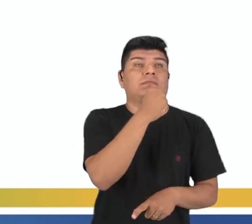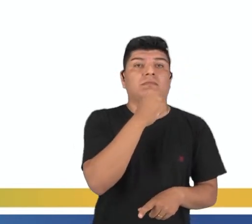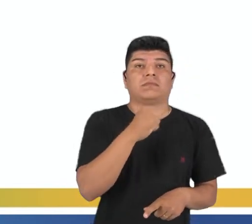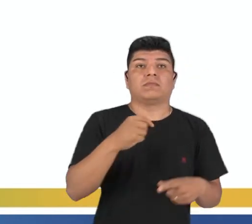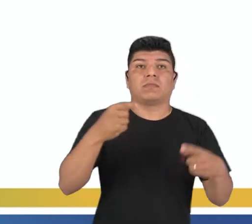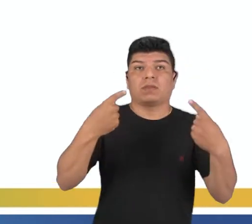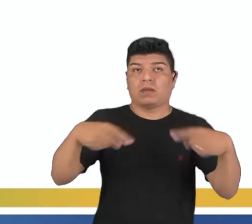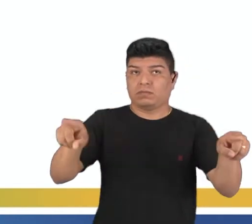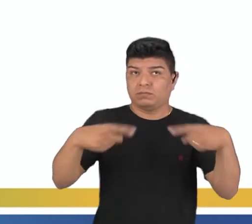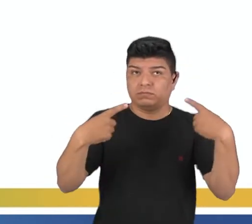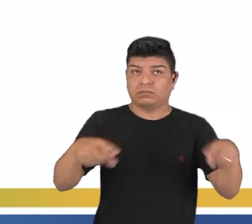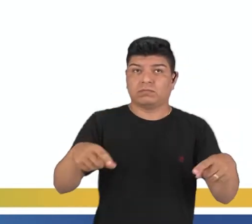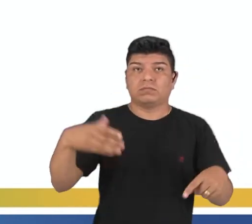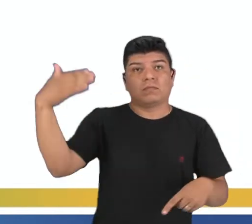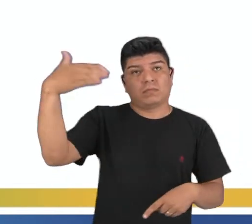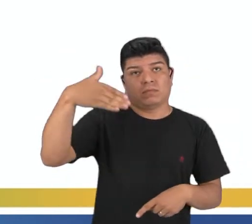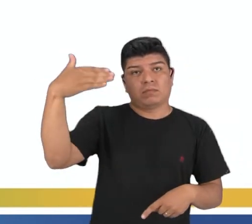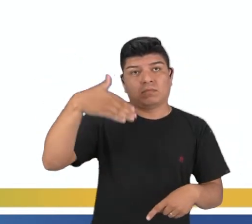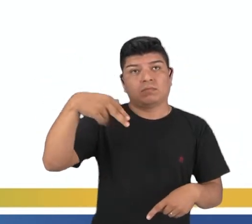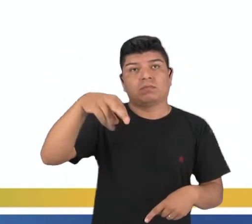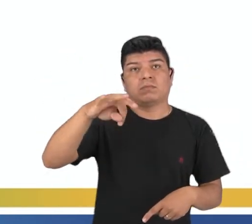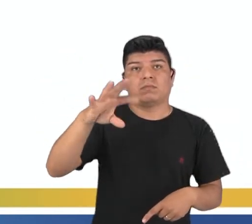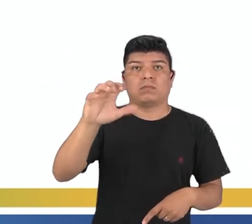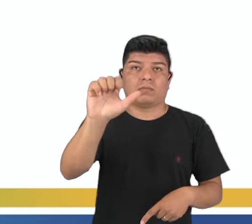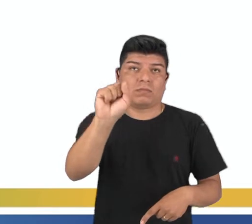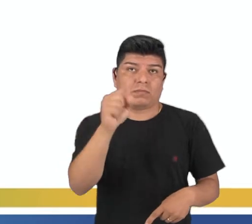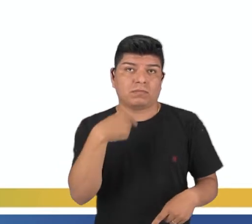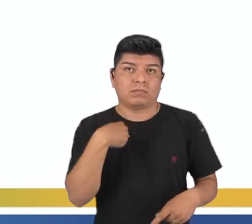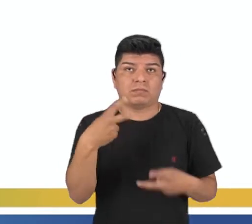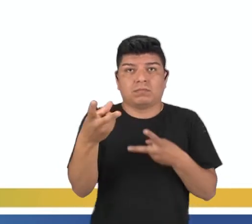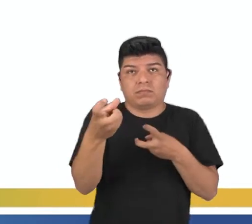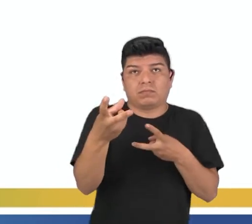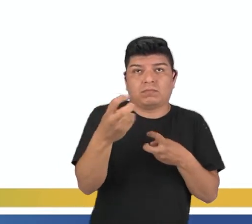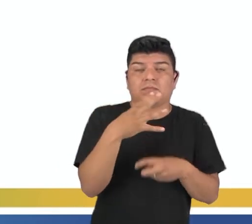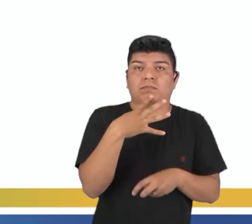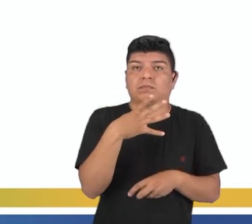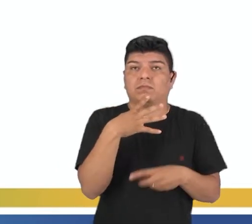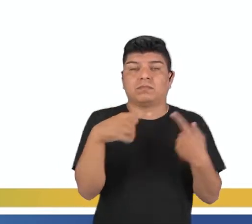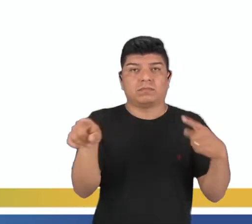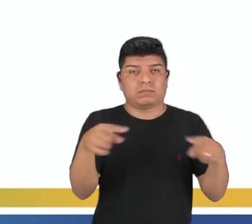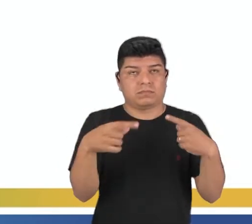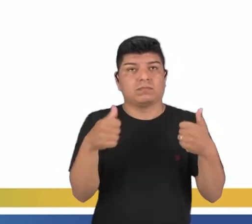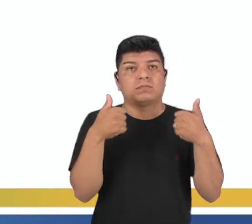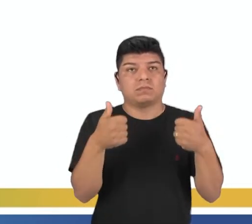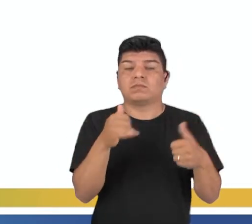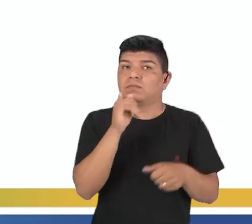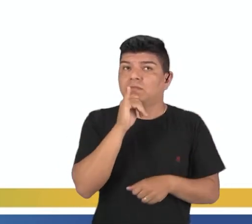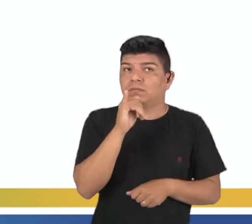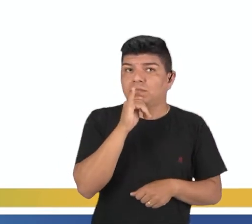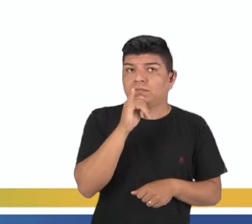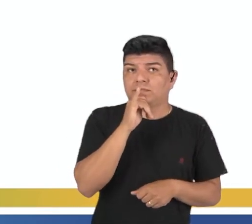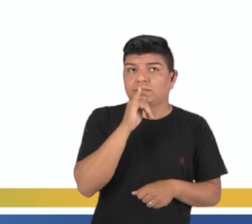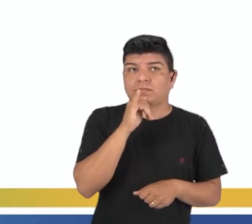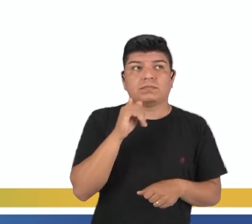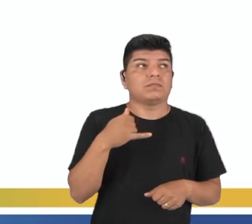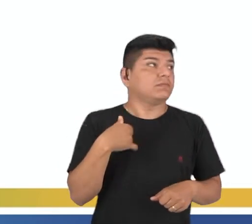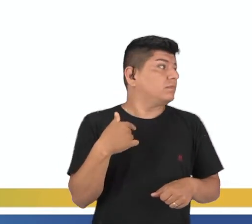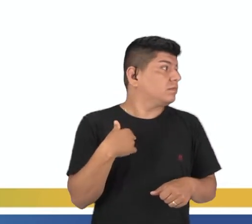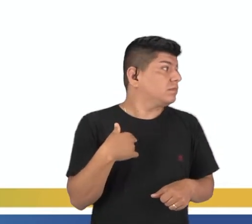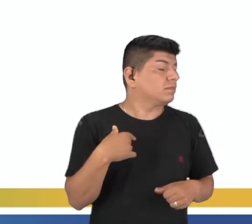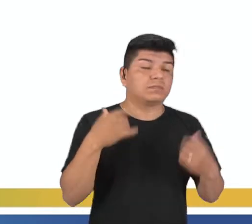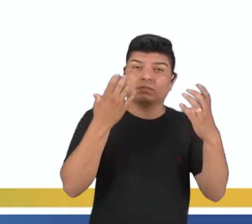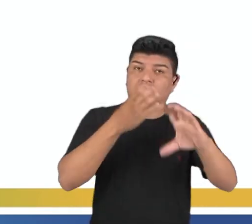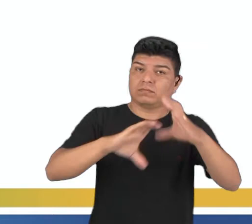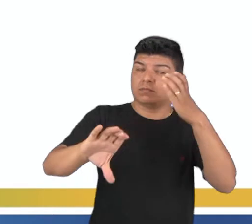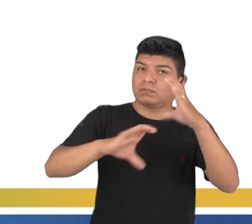A melodia, a sequência de notas que nos permite reconhecer uma música. Por exemplo, quando a gente